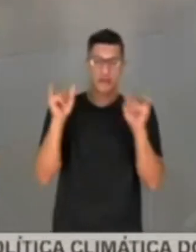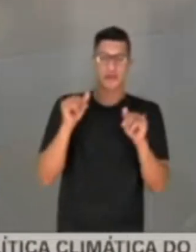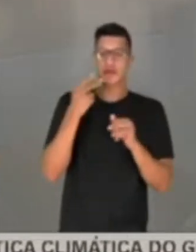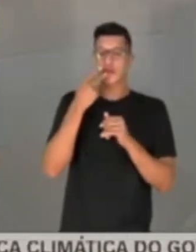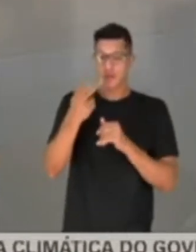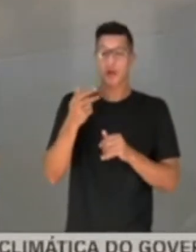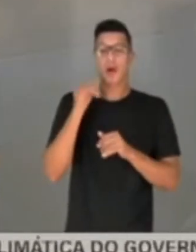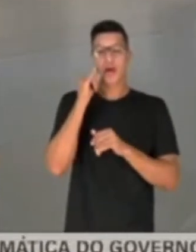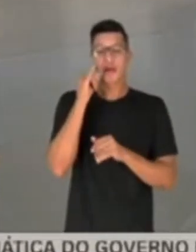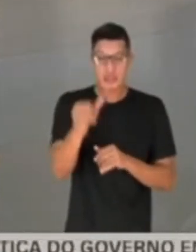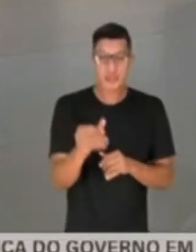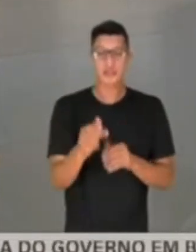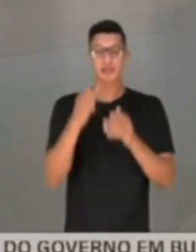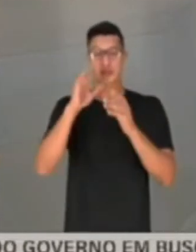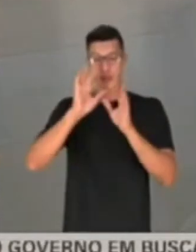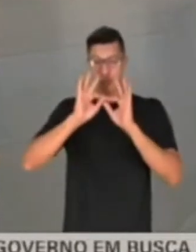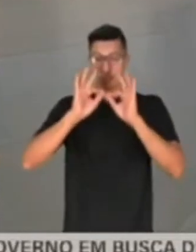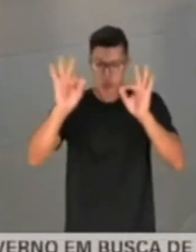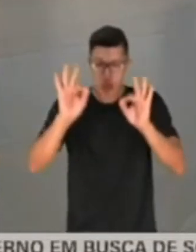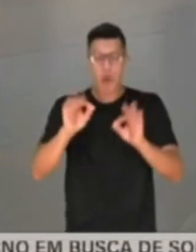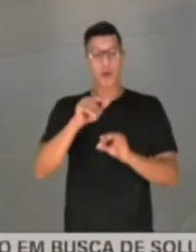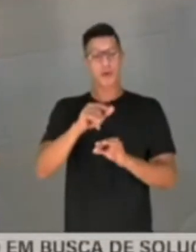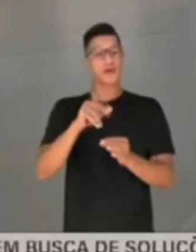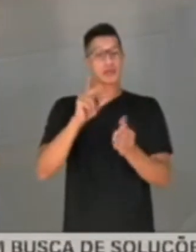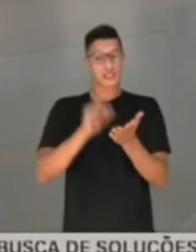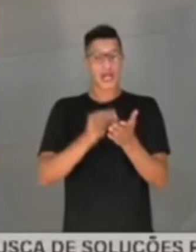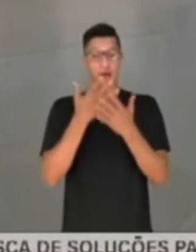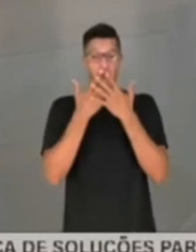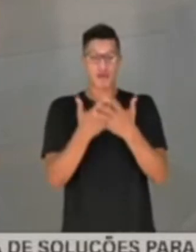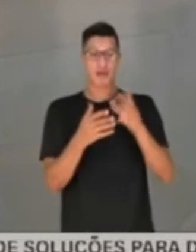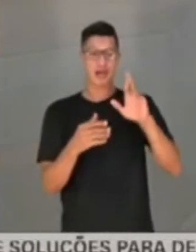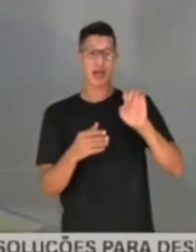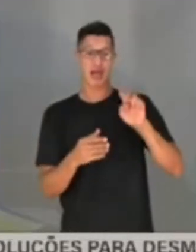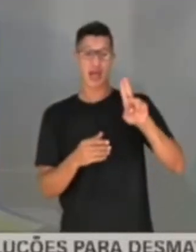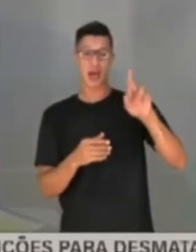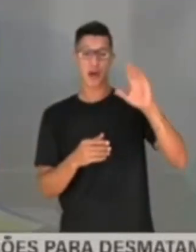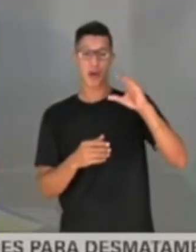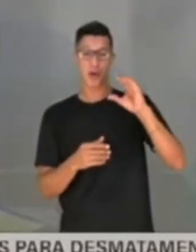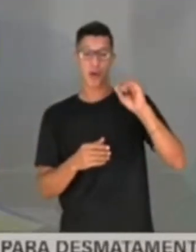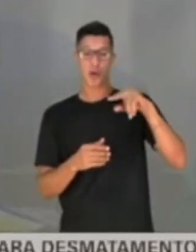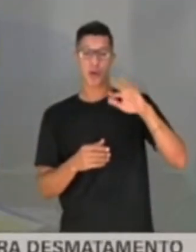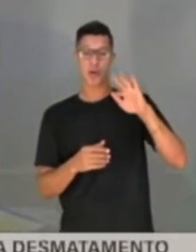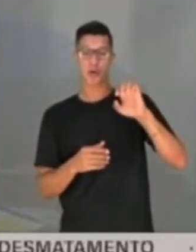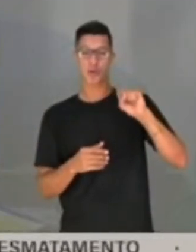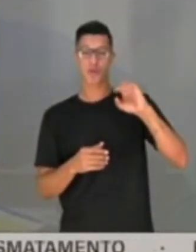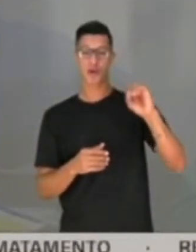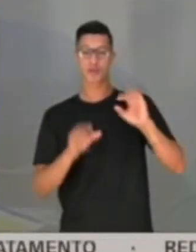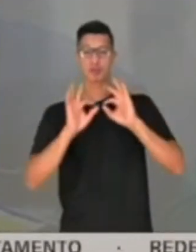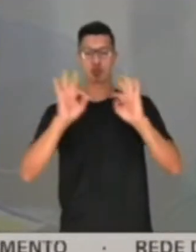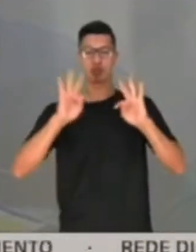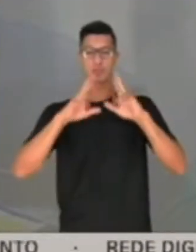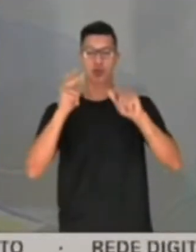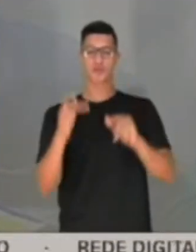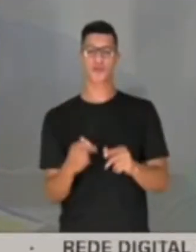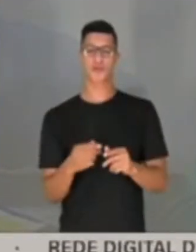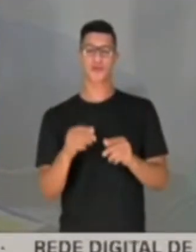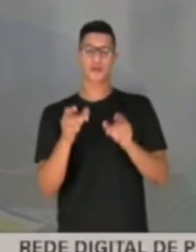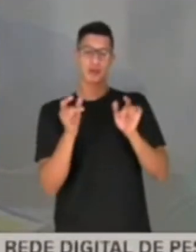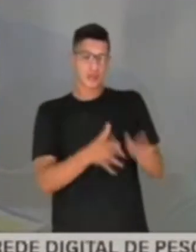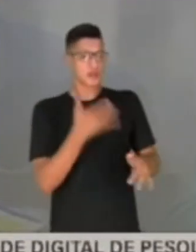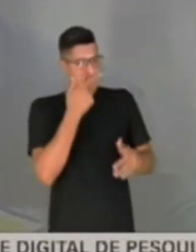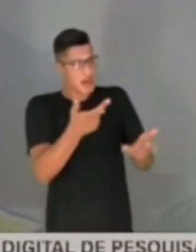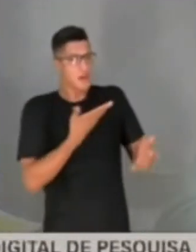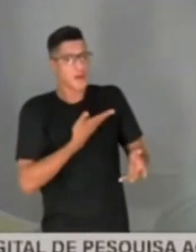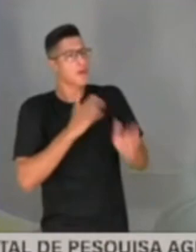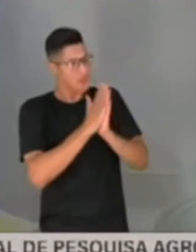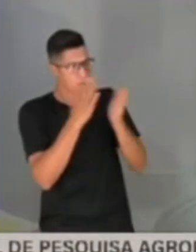senhor afirmou, confirmou. O senhor é réu confesso. É réu confesso. Confirmou tudo. Deixa eu falar, meu amigo,